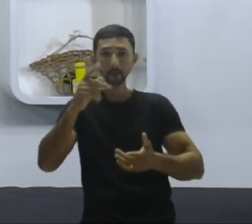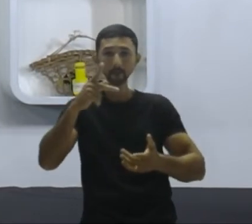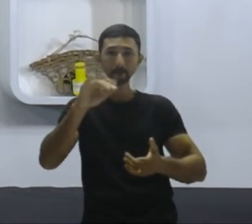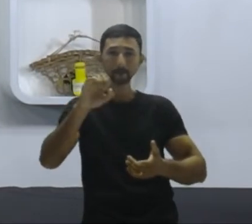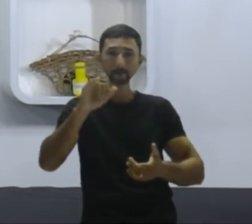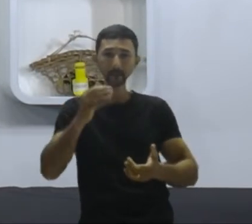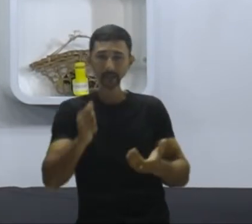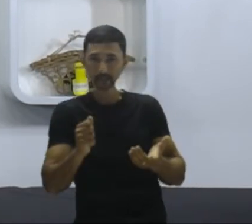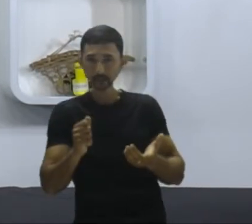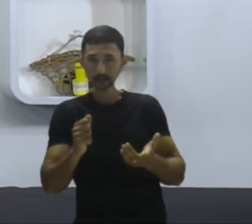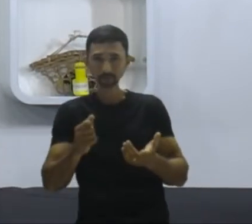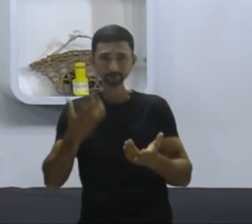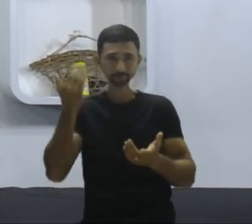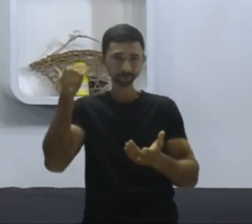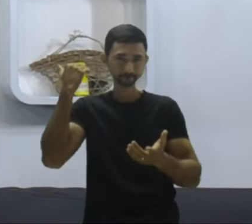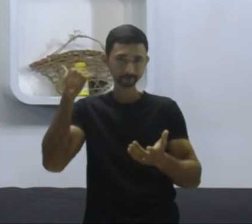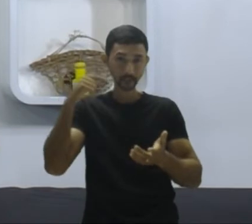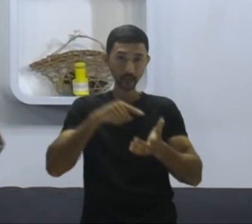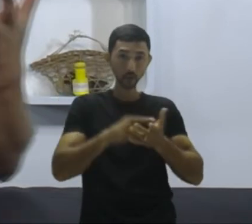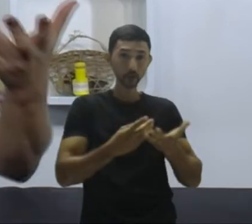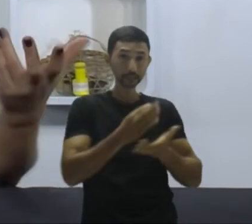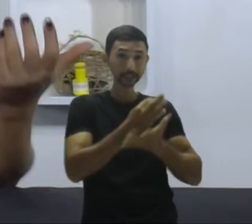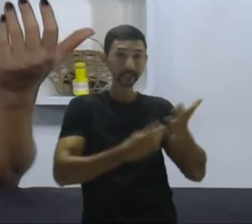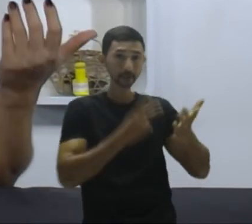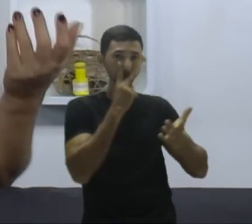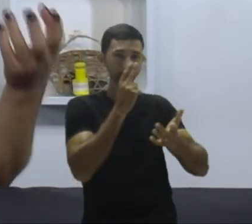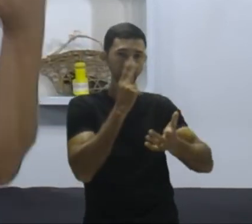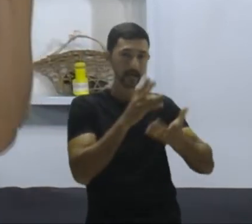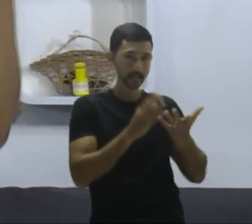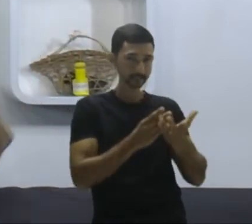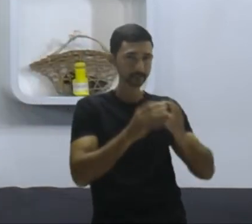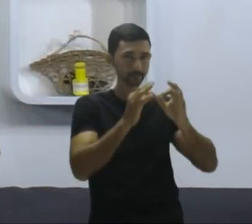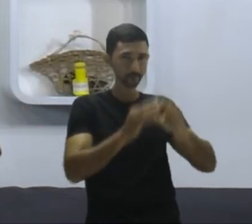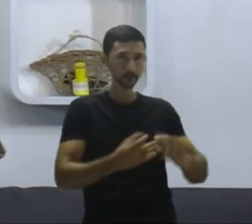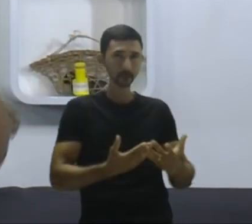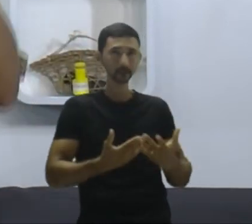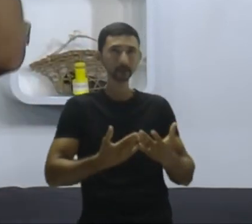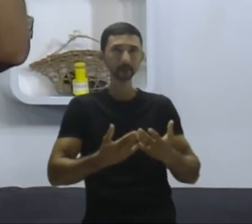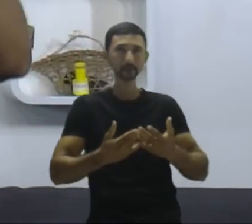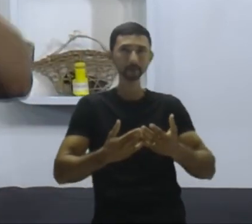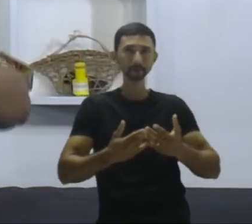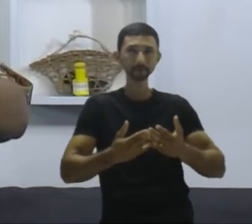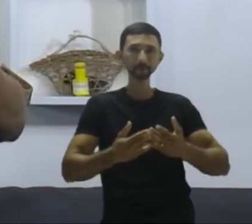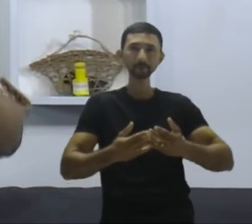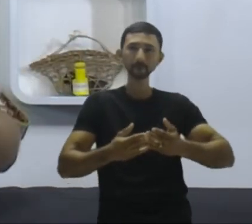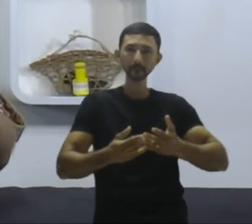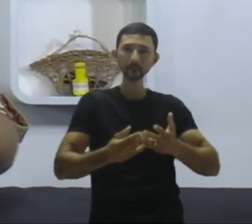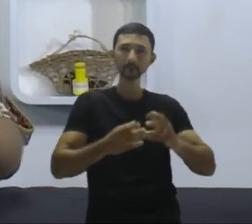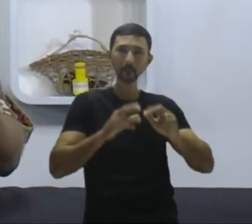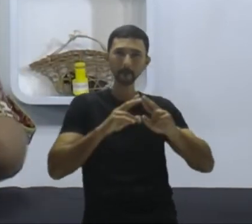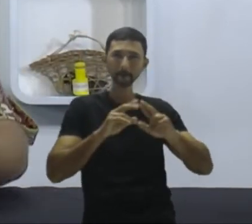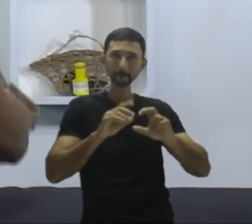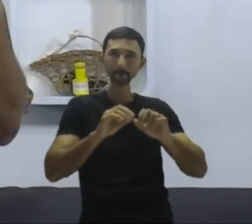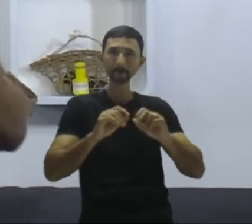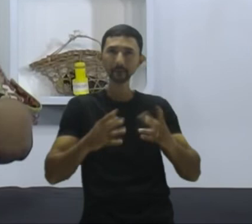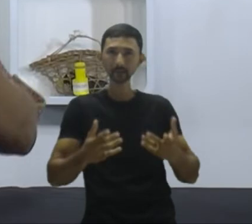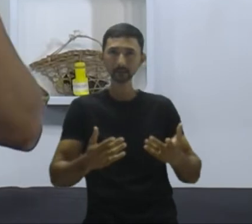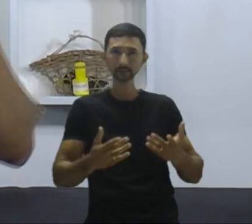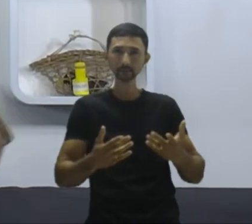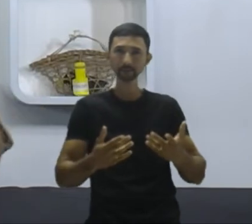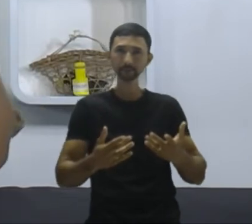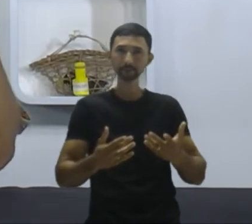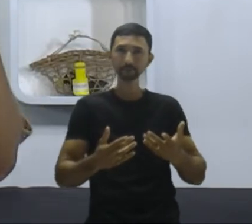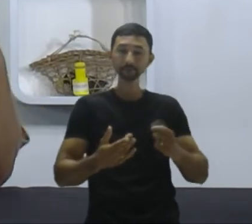um romance aqui, não mais uma epopeia, porque para ser epopeia, precisa estar escrito em